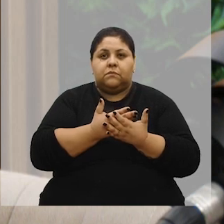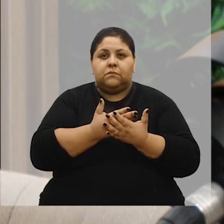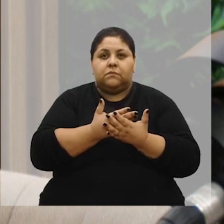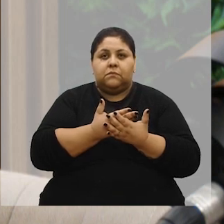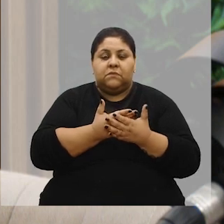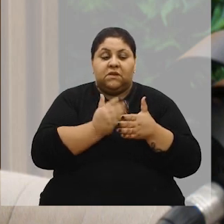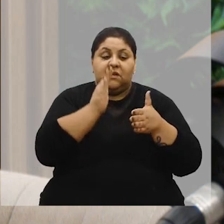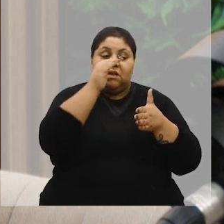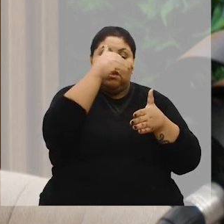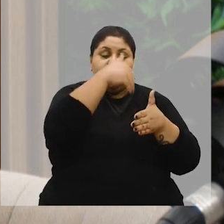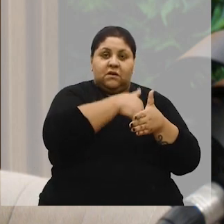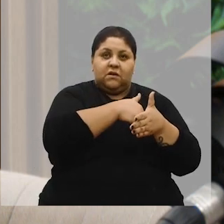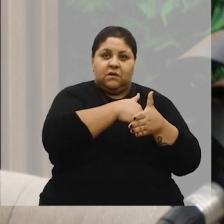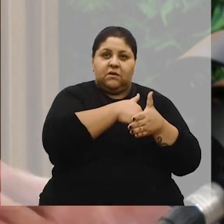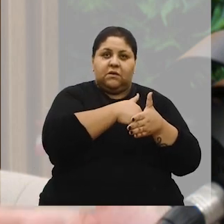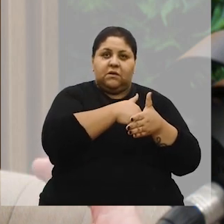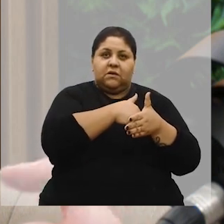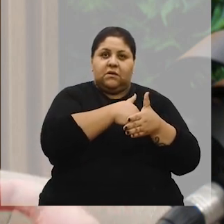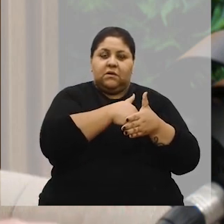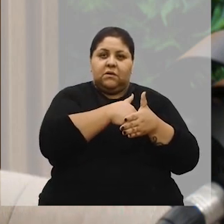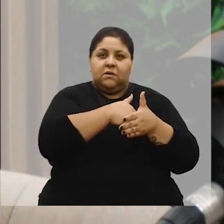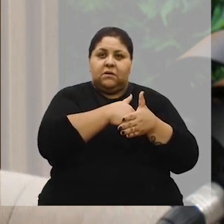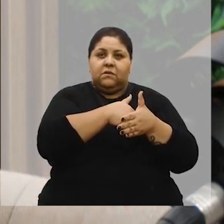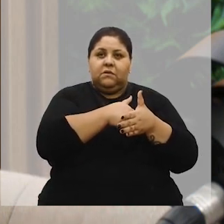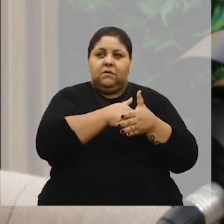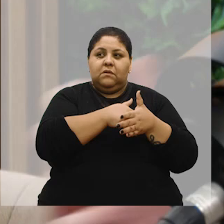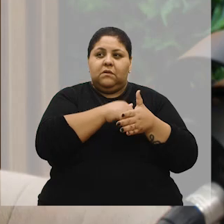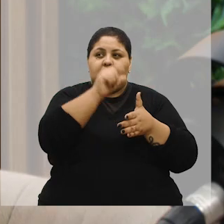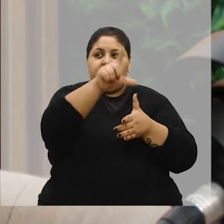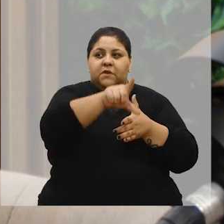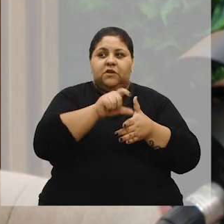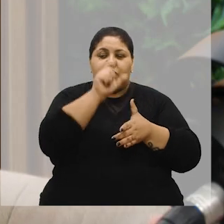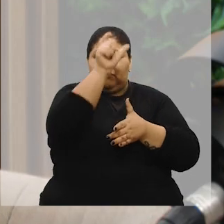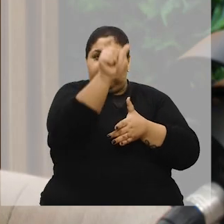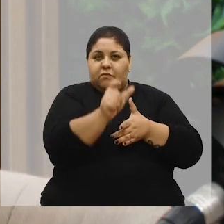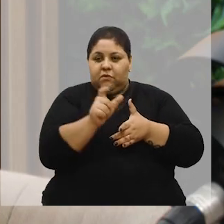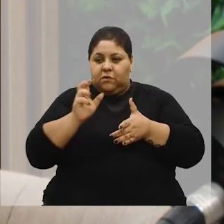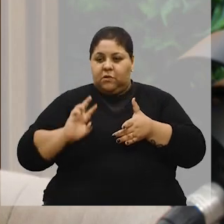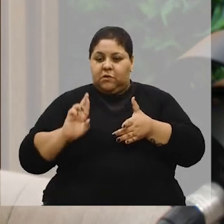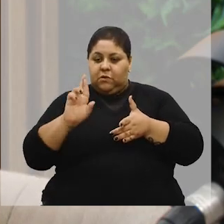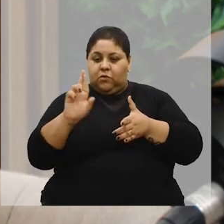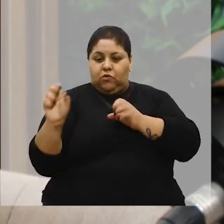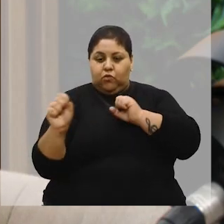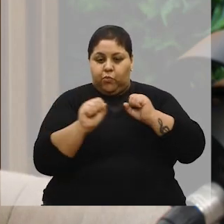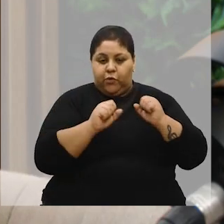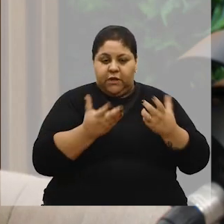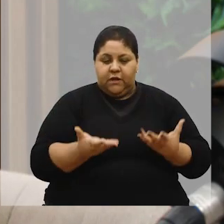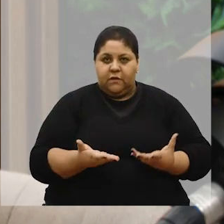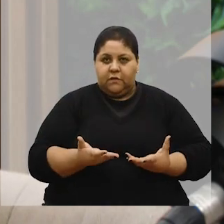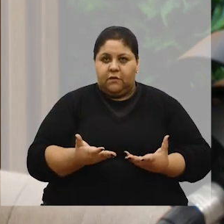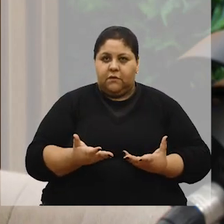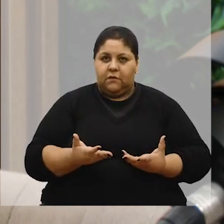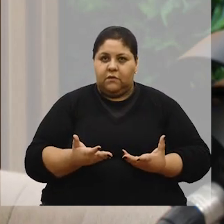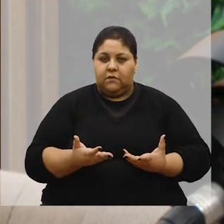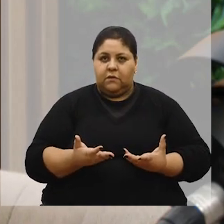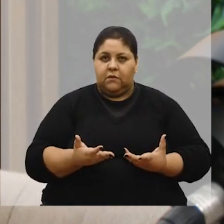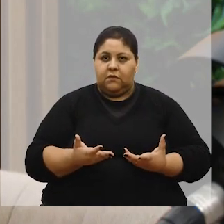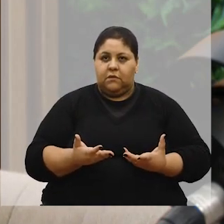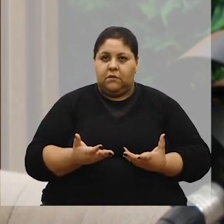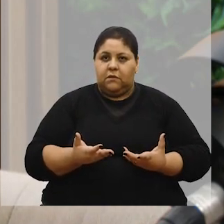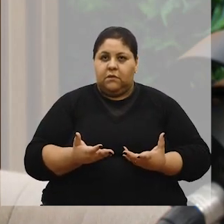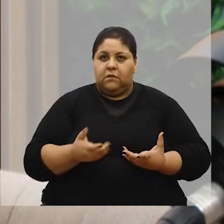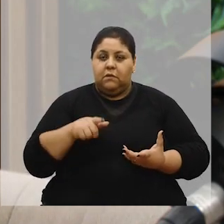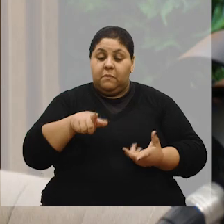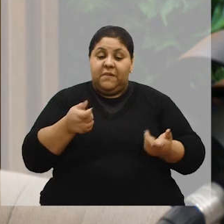as eleições, elas servem justamente para colocar alguém que tu quer que te represente no poder. E tu precisa